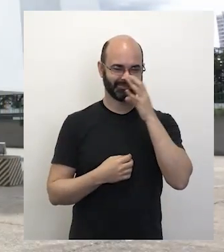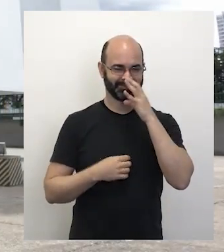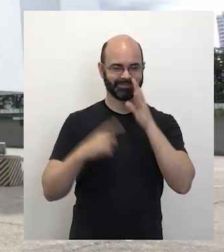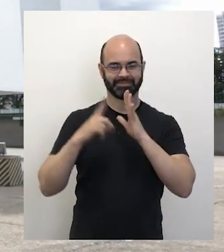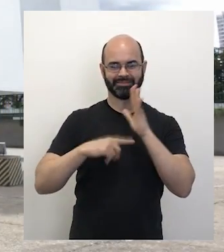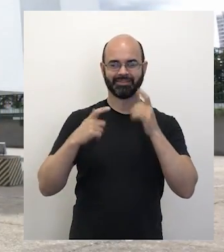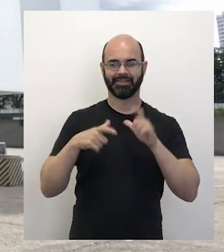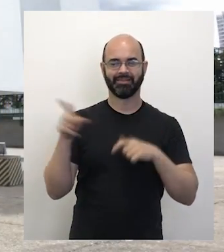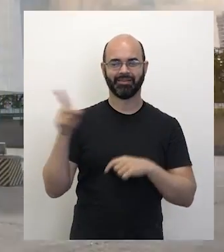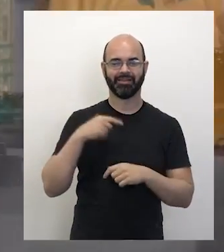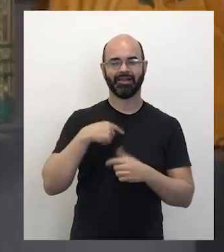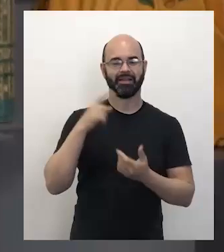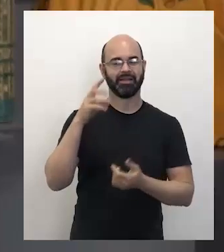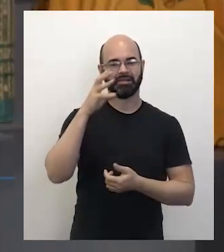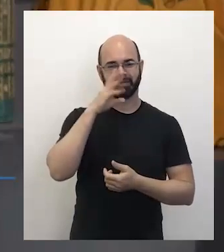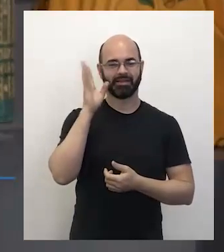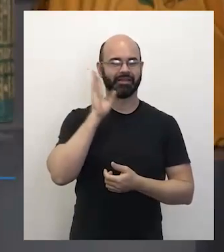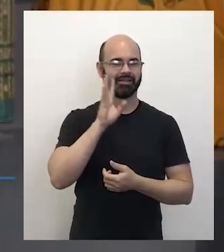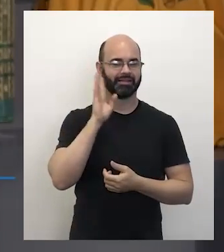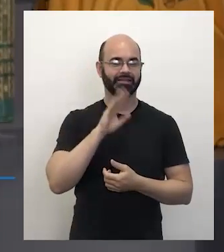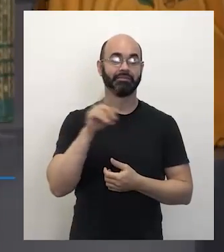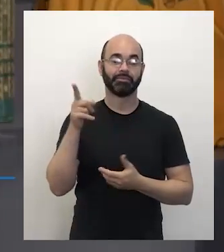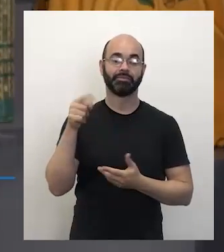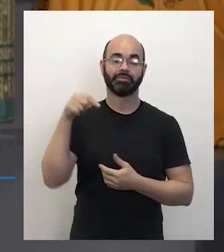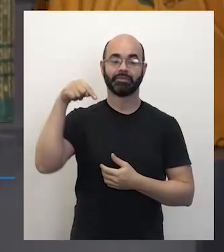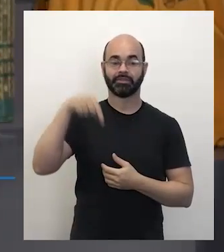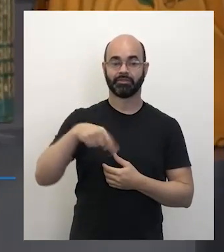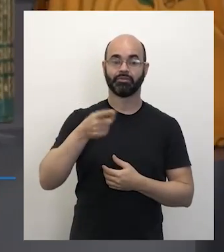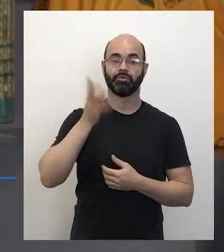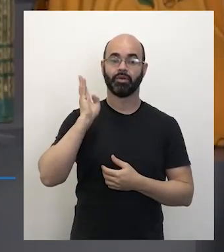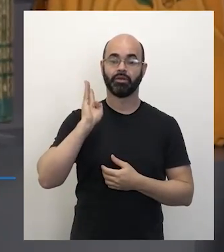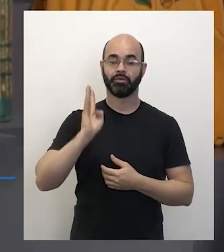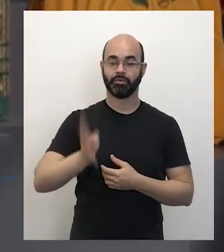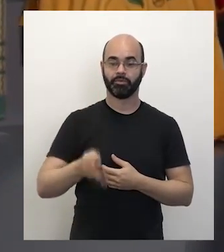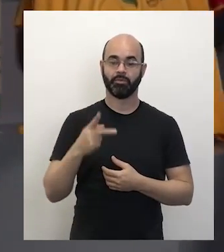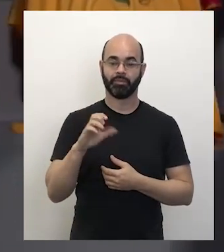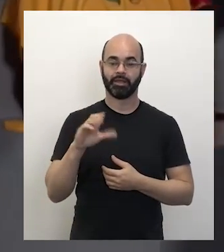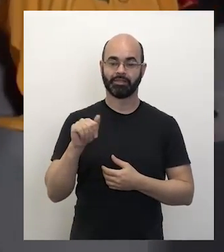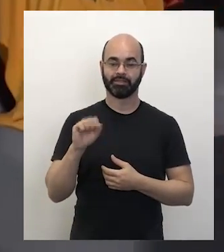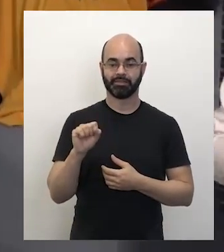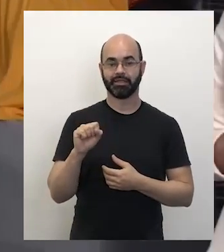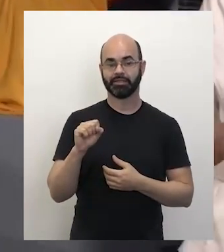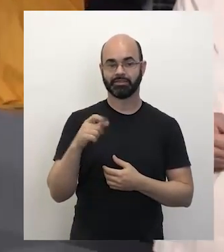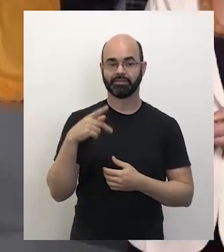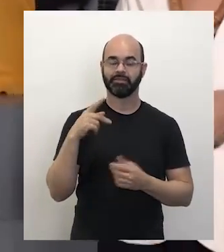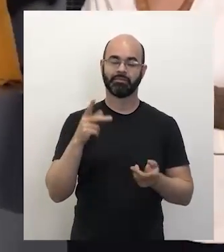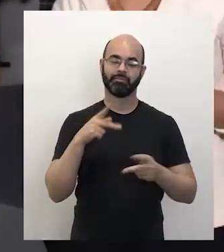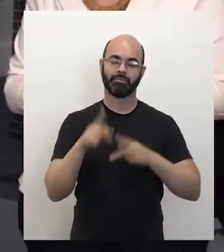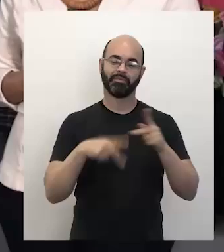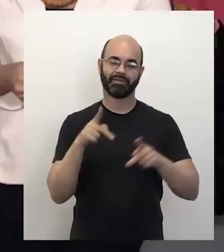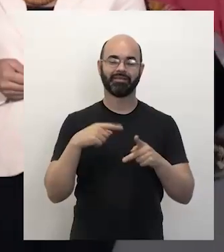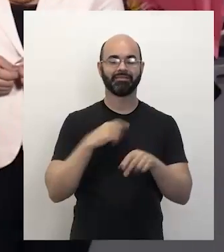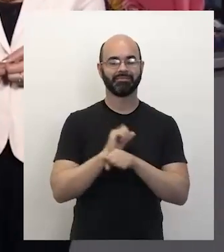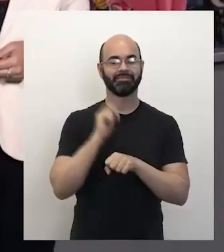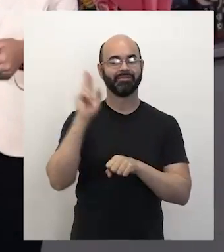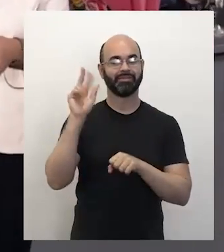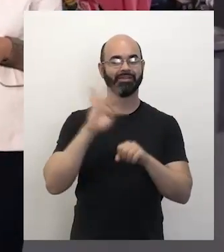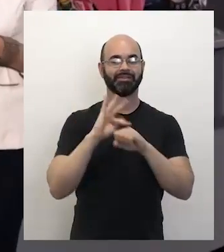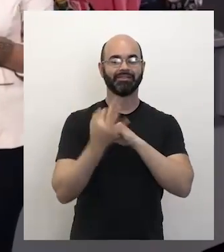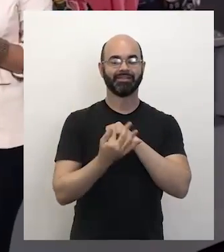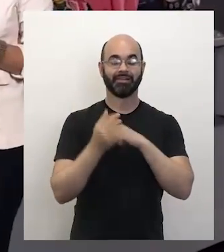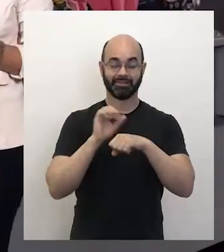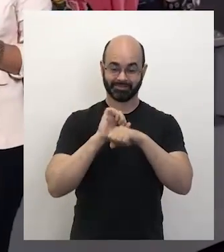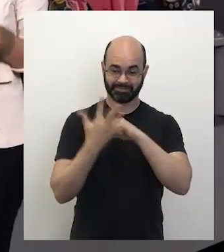Latina. Nós que agradecemos. Aqui o pavilhão a gente tem 4.000 peças de arte popular e a gente vai aguardar vocês quando a pandemia terminar para uma